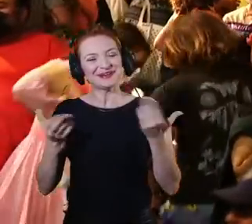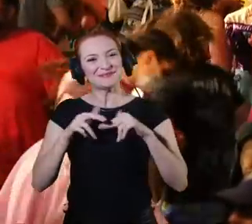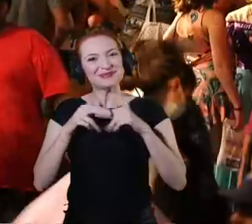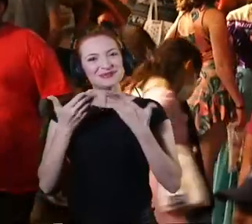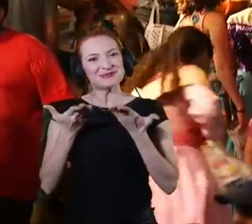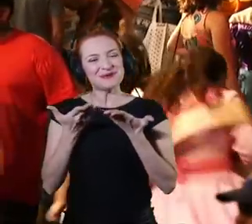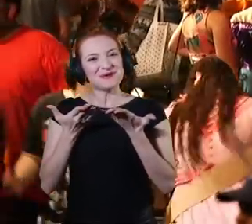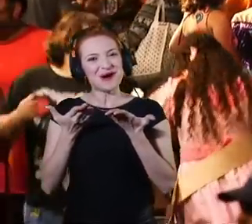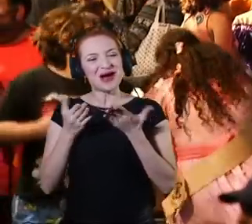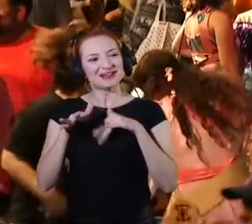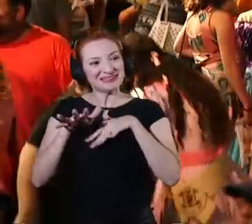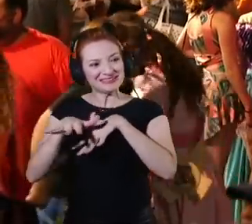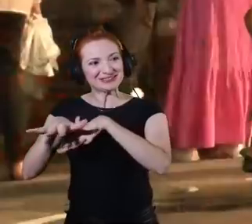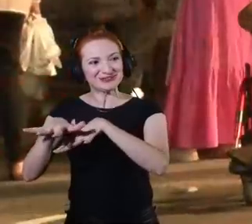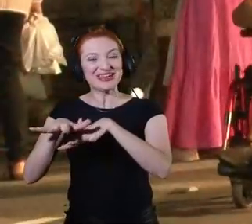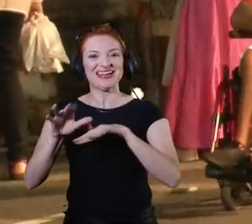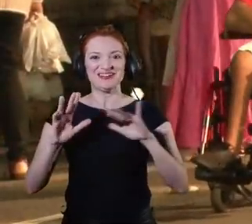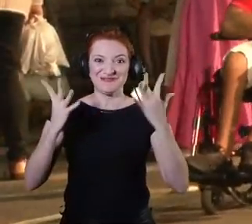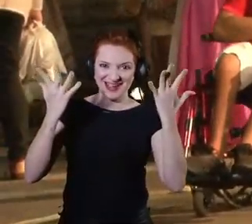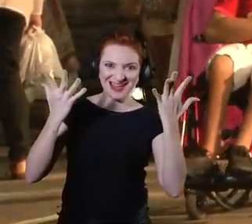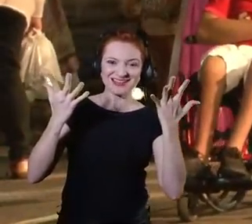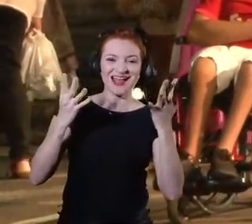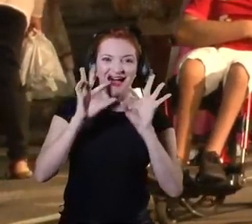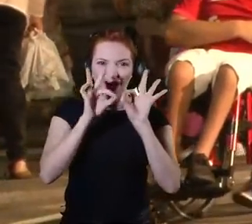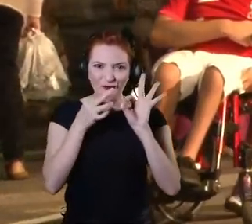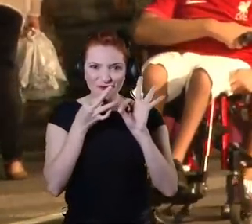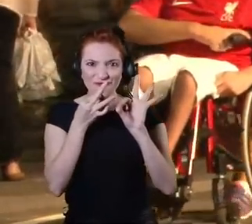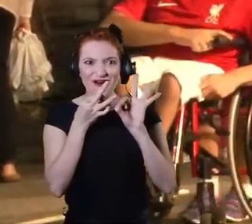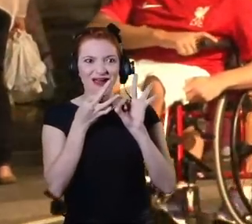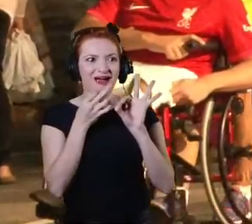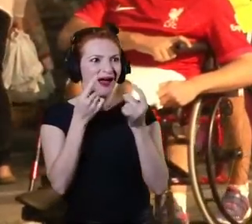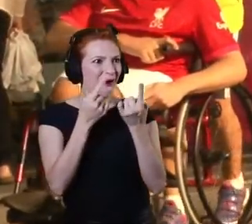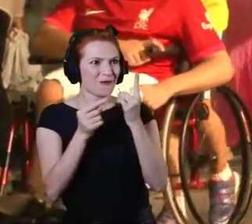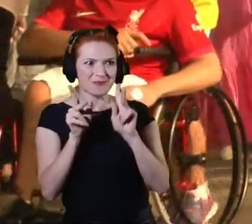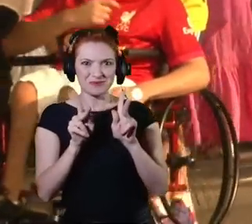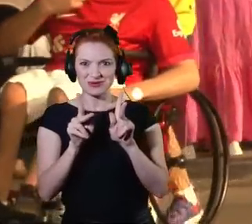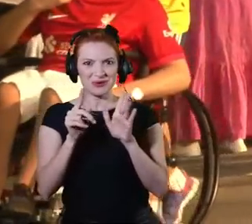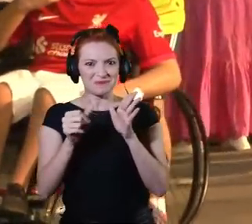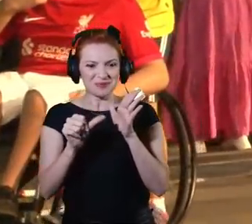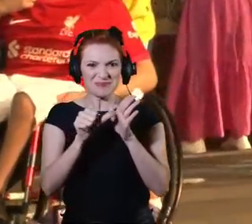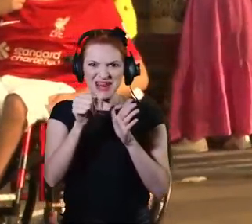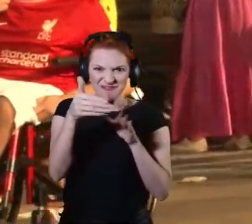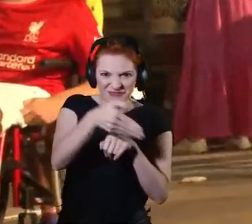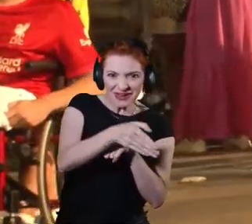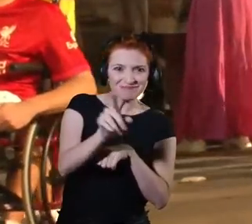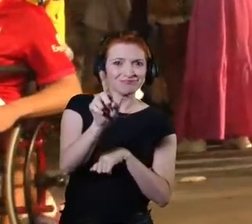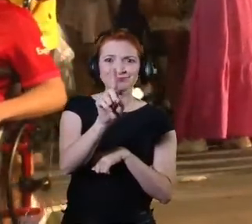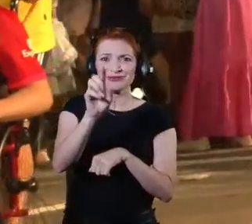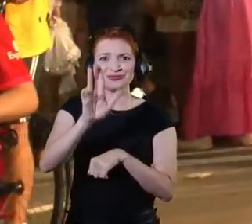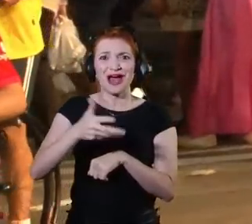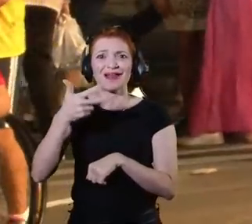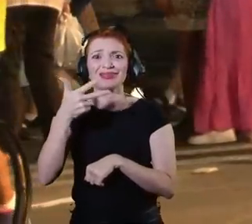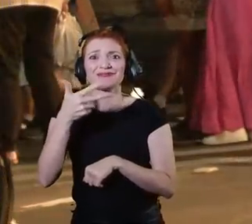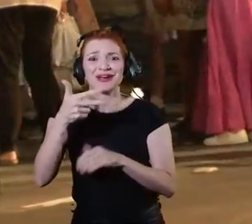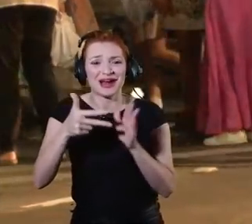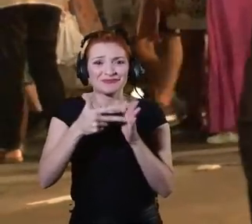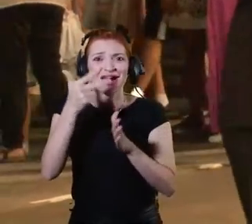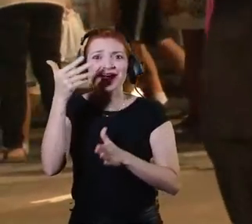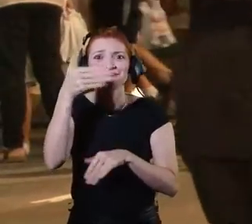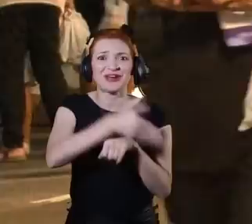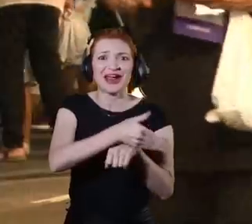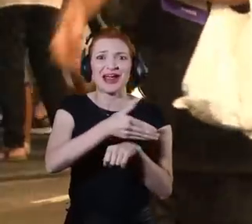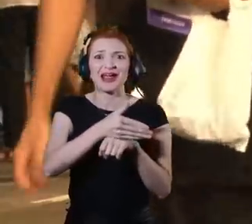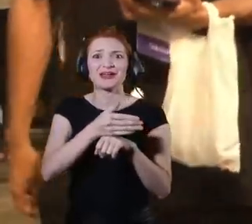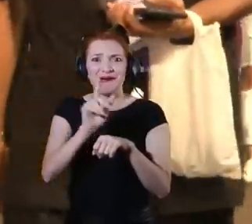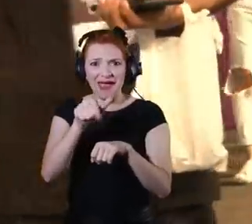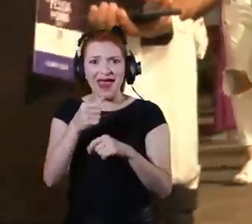desfile da Festa da Uva é isso. Você veja bem, tem pessoas aqui que elas não vieram hoje a primeira vez. Elas já é a terceira vez que já estão aqui e vão vir as 6 vezes.